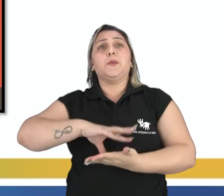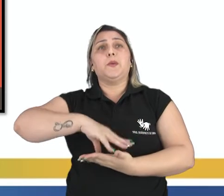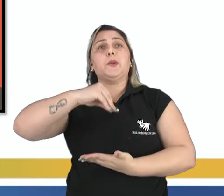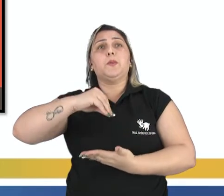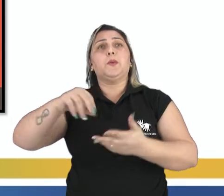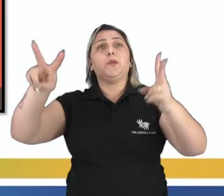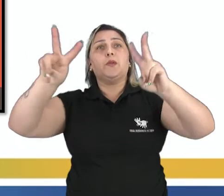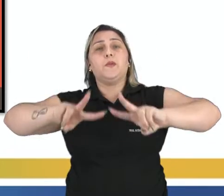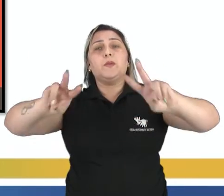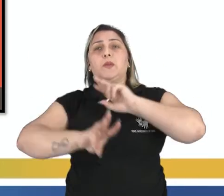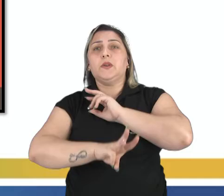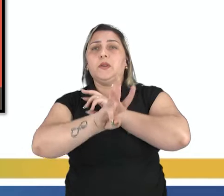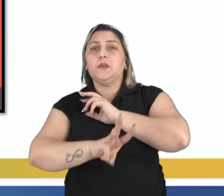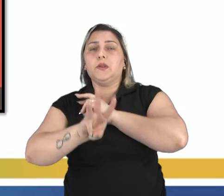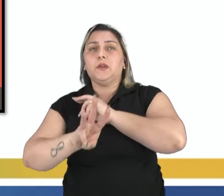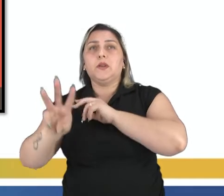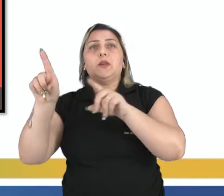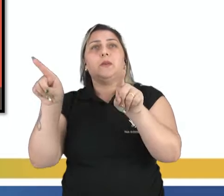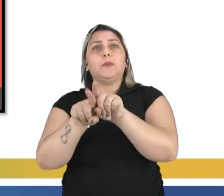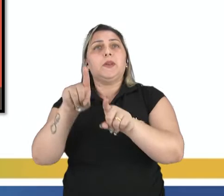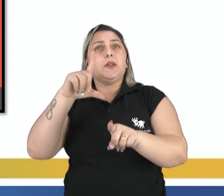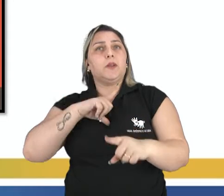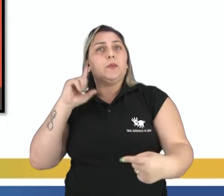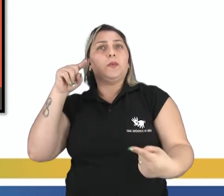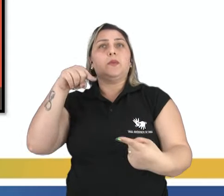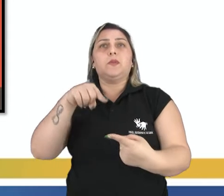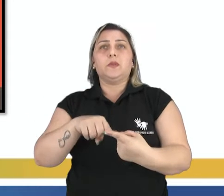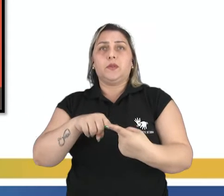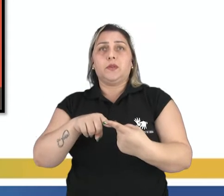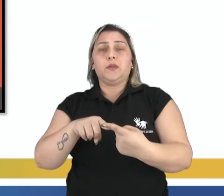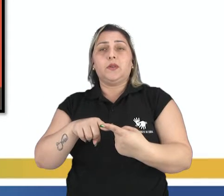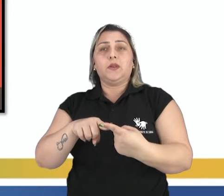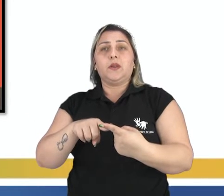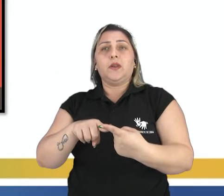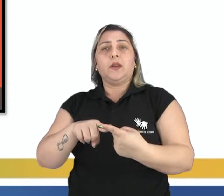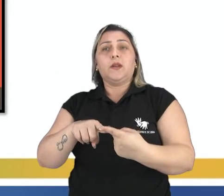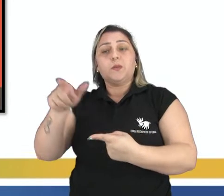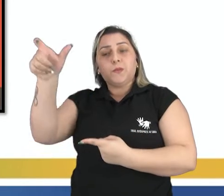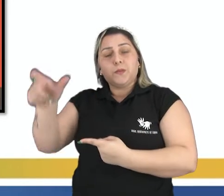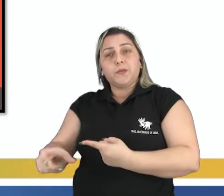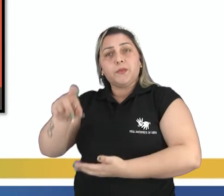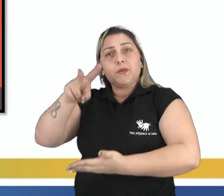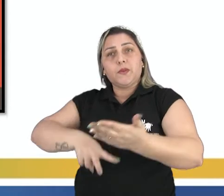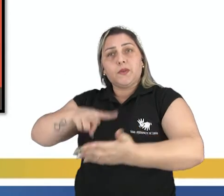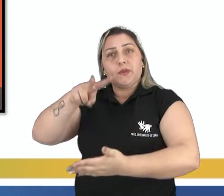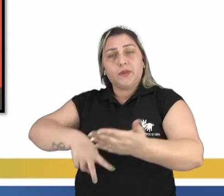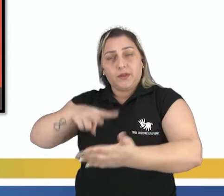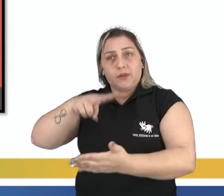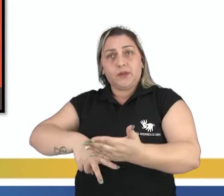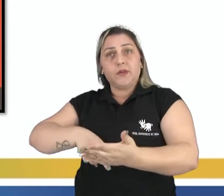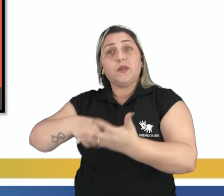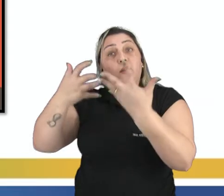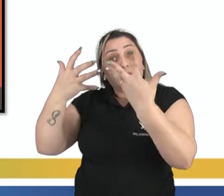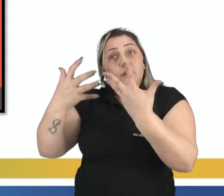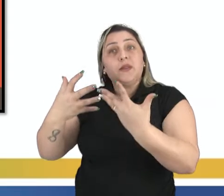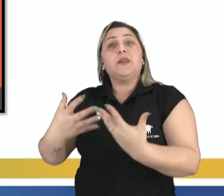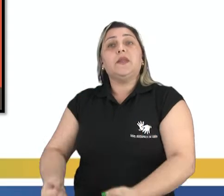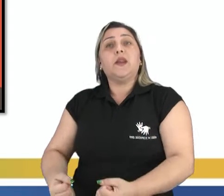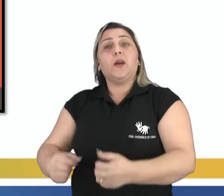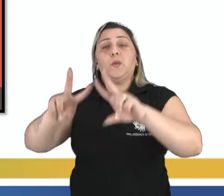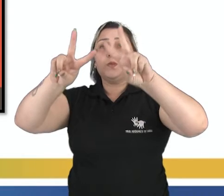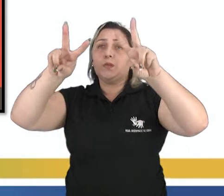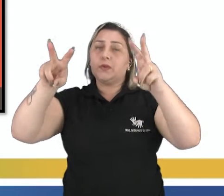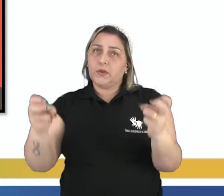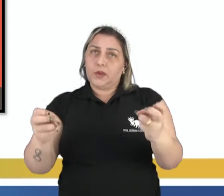virtuais e sites, tá? Tem por objetivo convencer o leitor a respeito de um tema polêmico, isto é, que